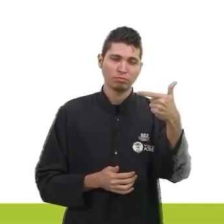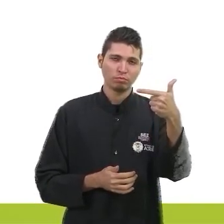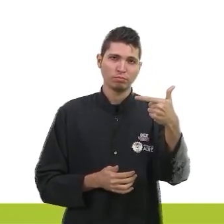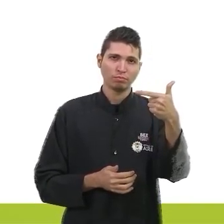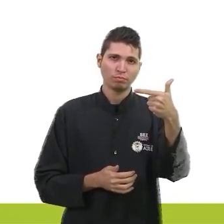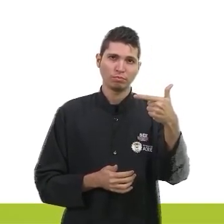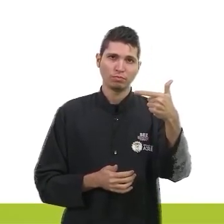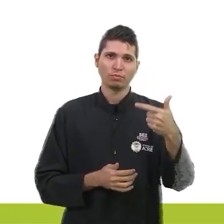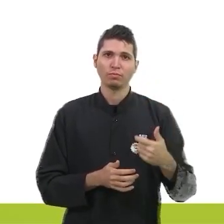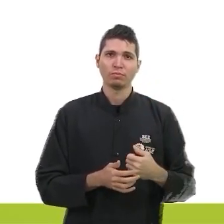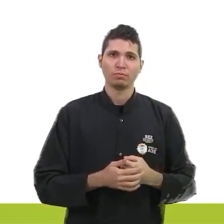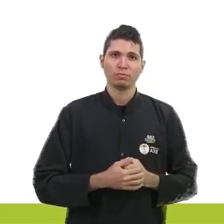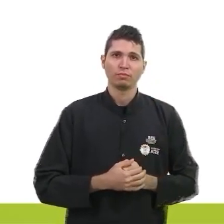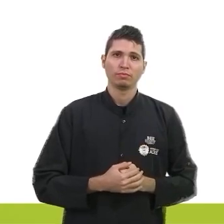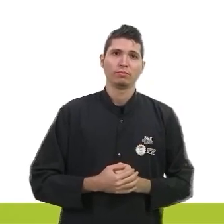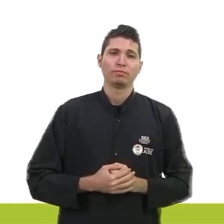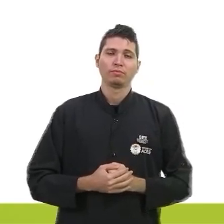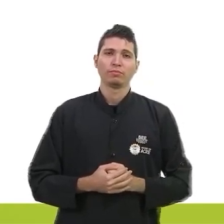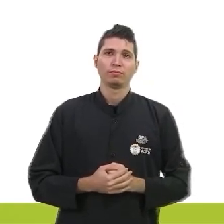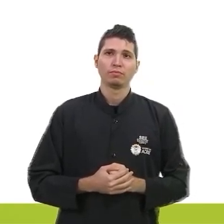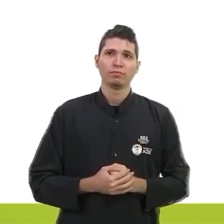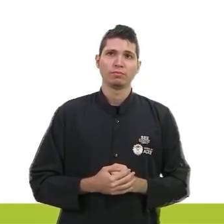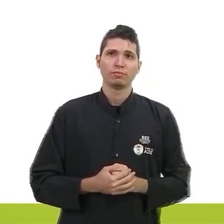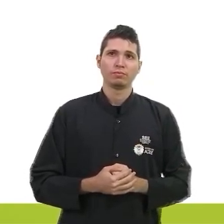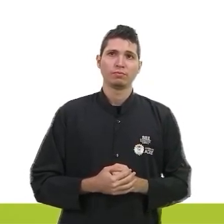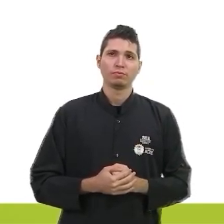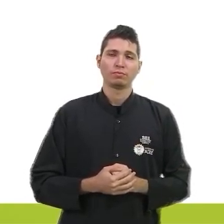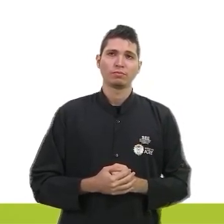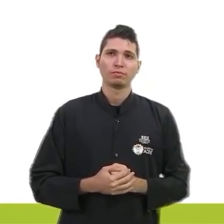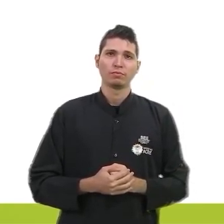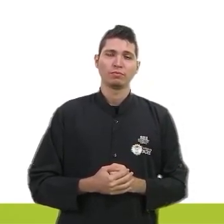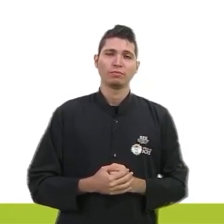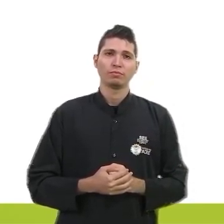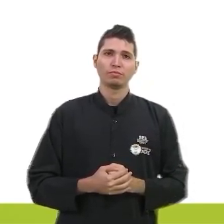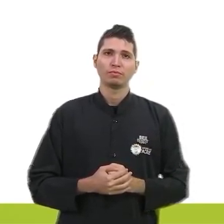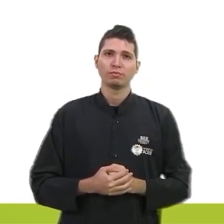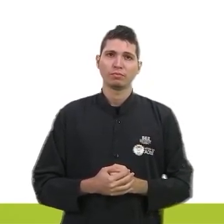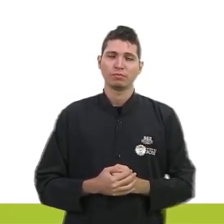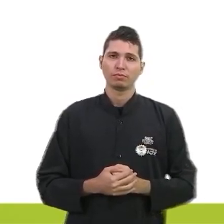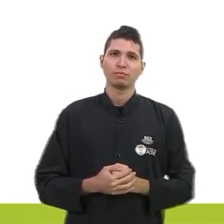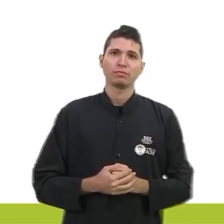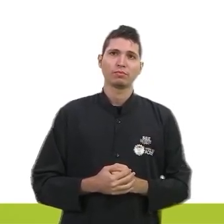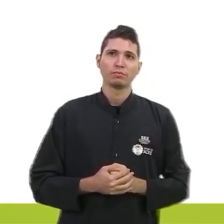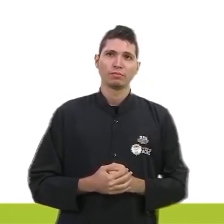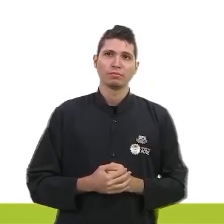deixa eu apagar isso aqui tudo para ficar bem claro. Eu vou pegar um arco no segundo quadrante.